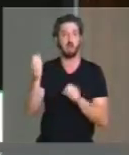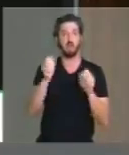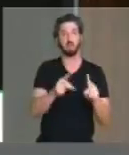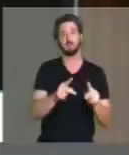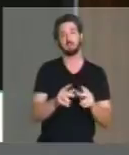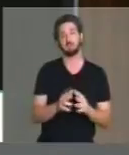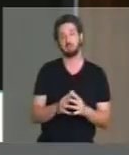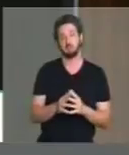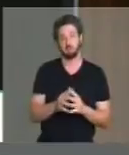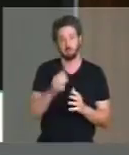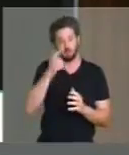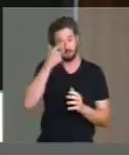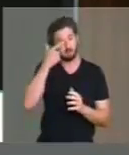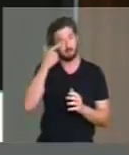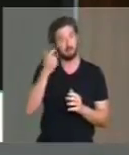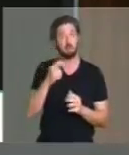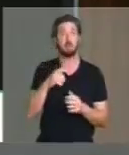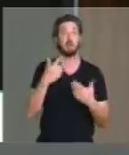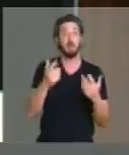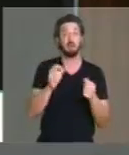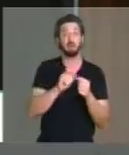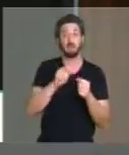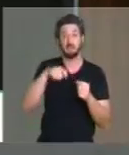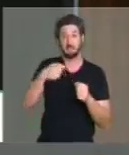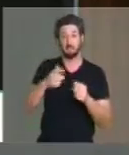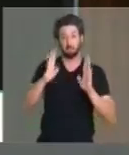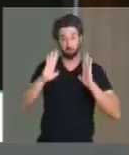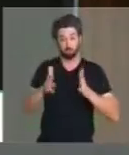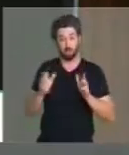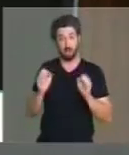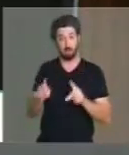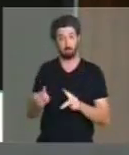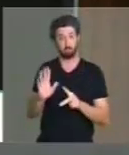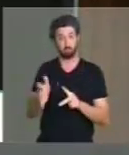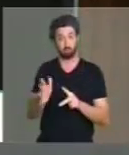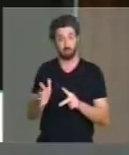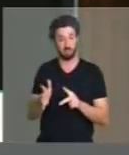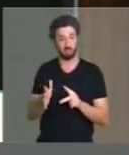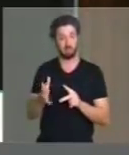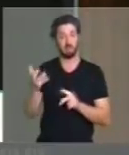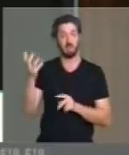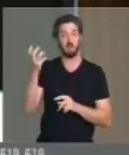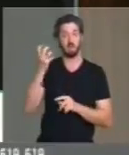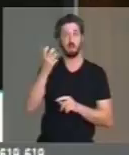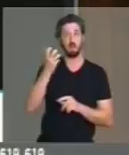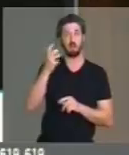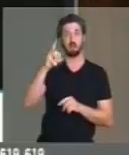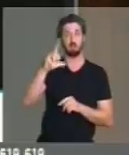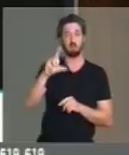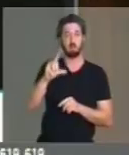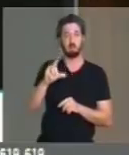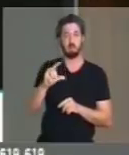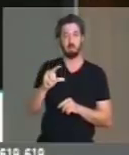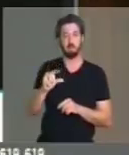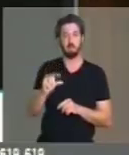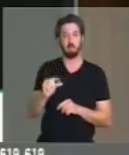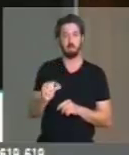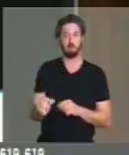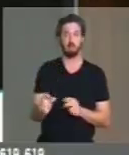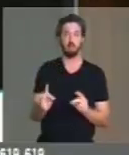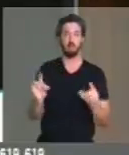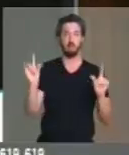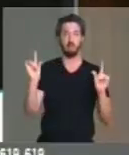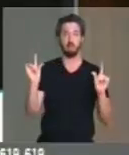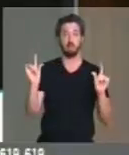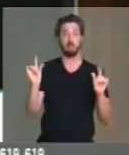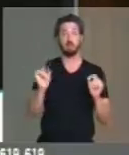aposentar e fazer com que aqueles que já se aposentaram recebam cada vez menos.